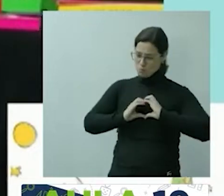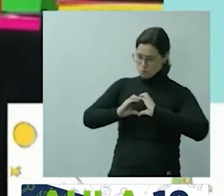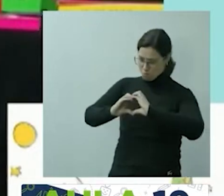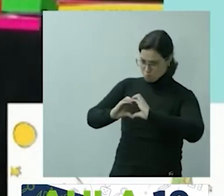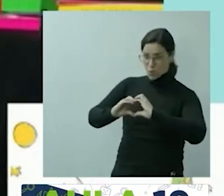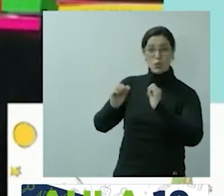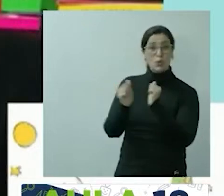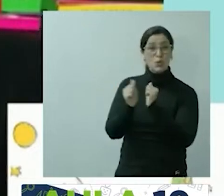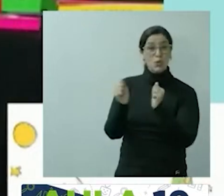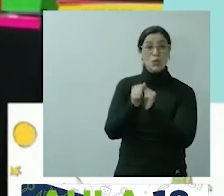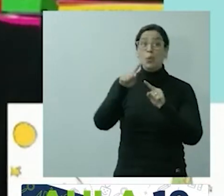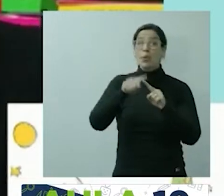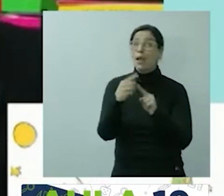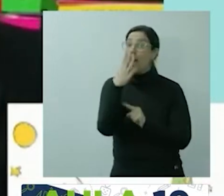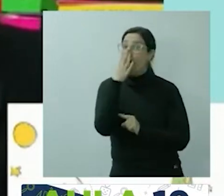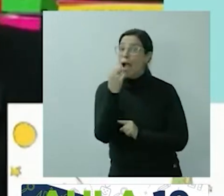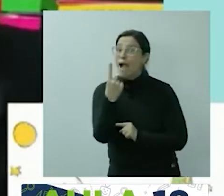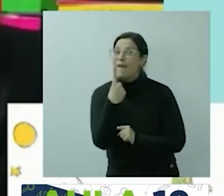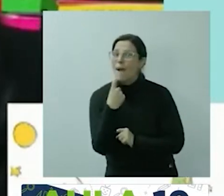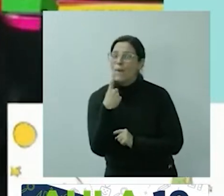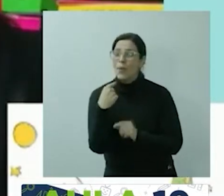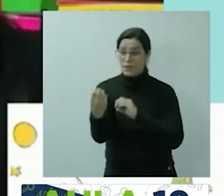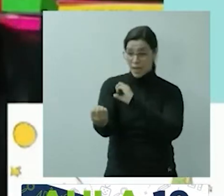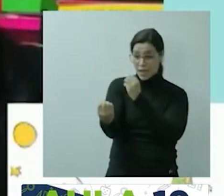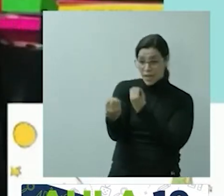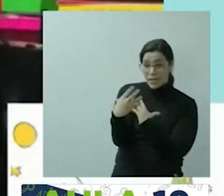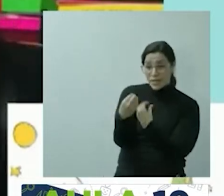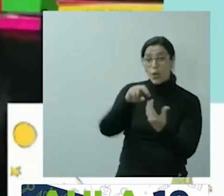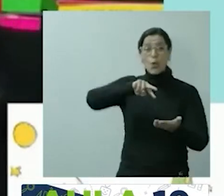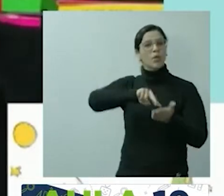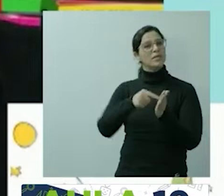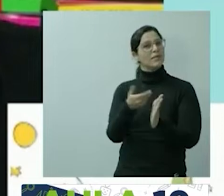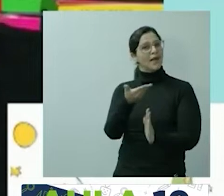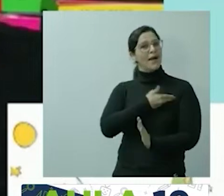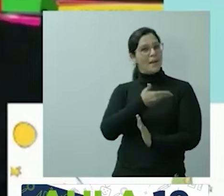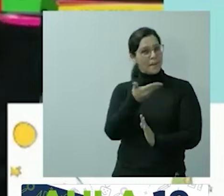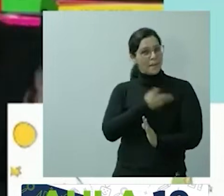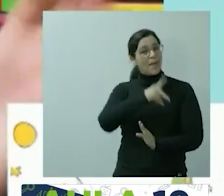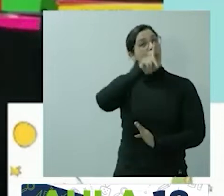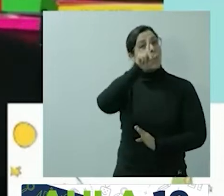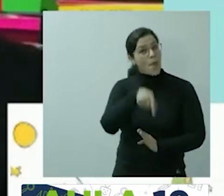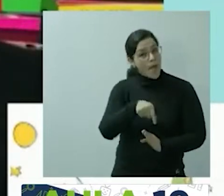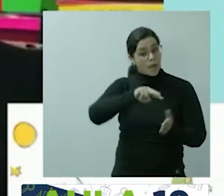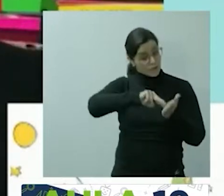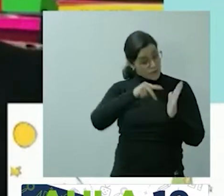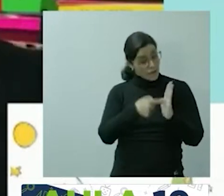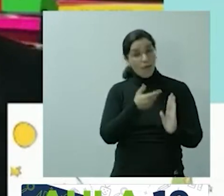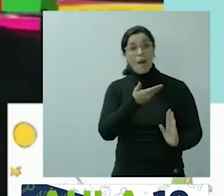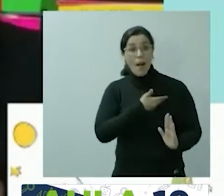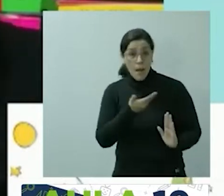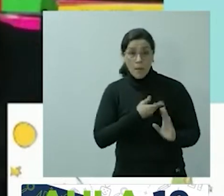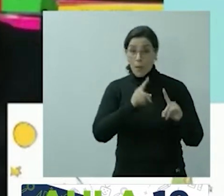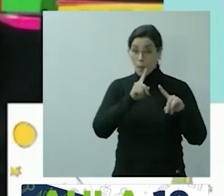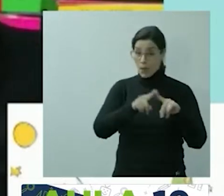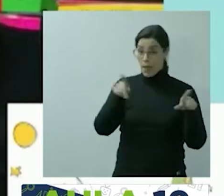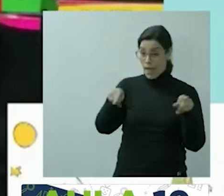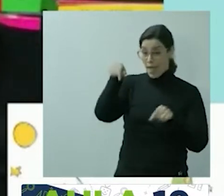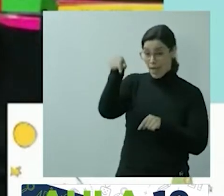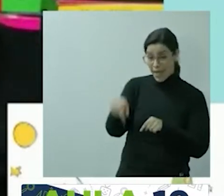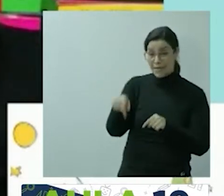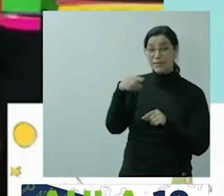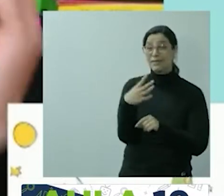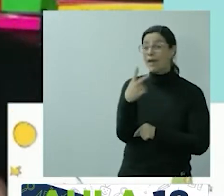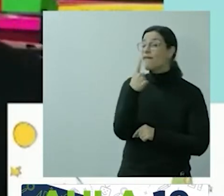ela ensinou ao pequeno príncipe o que era amizade. Sim, porque a partir daquele momento, a